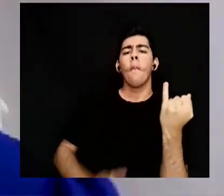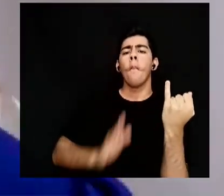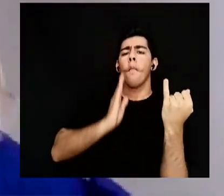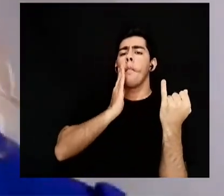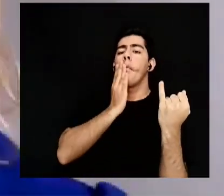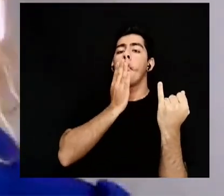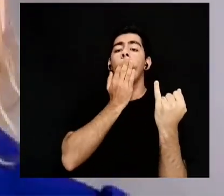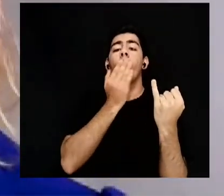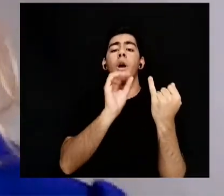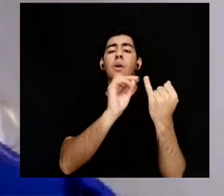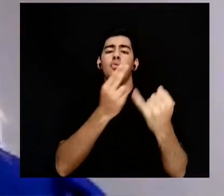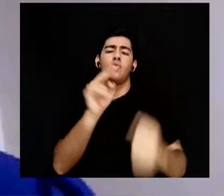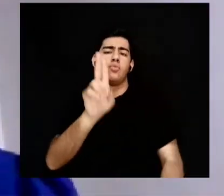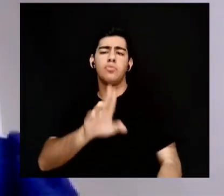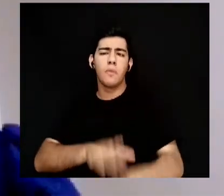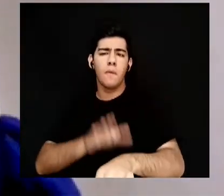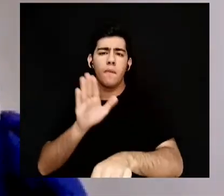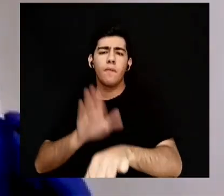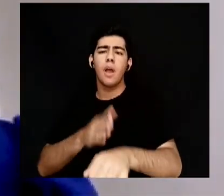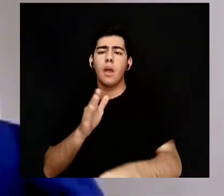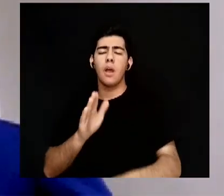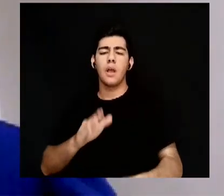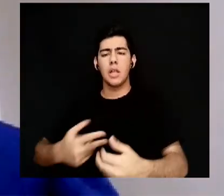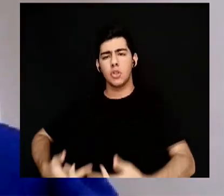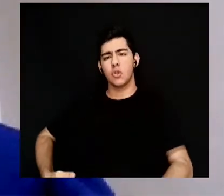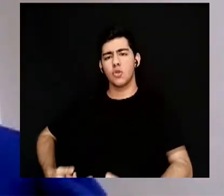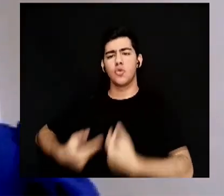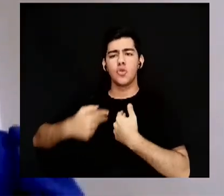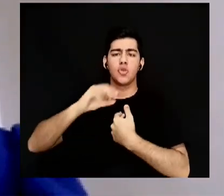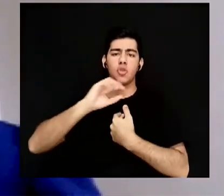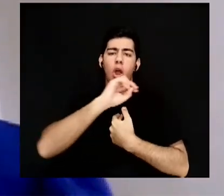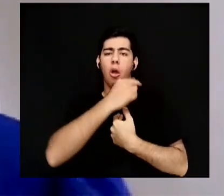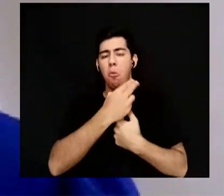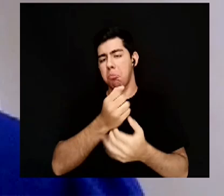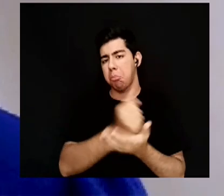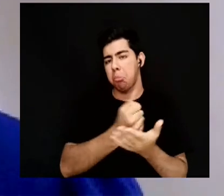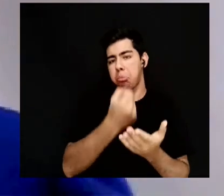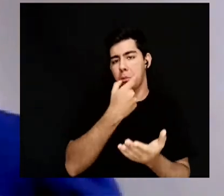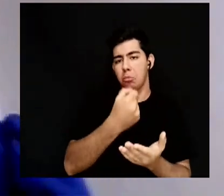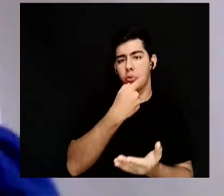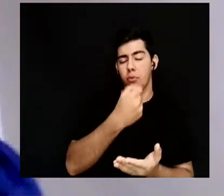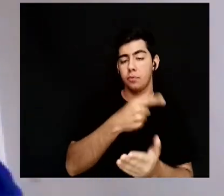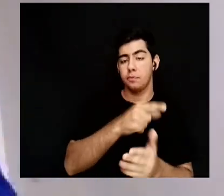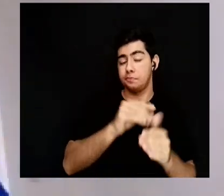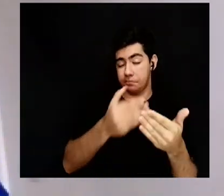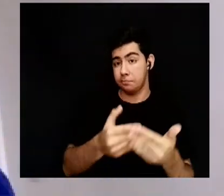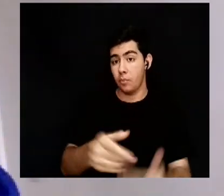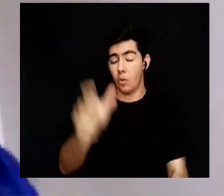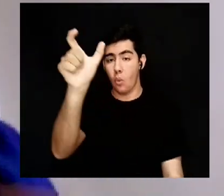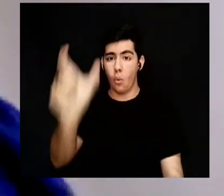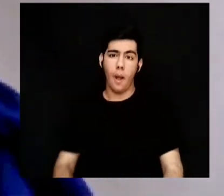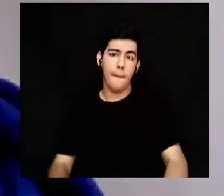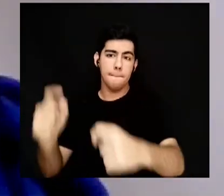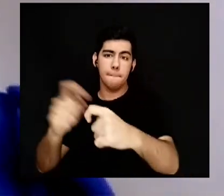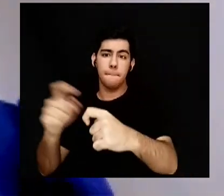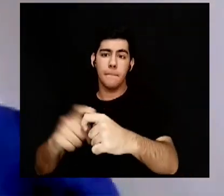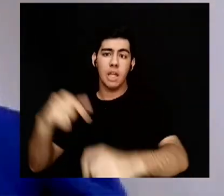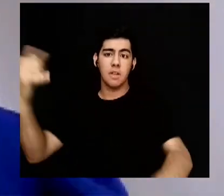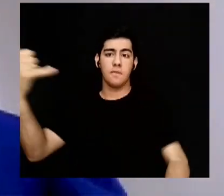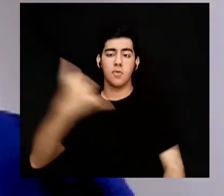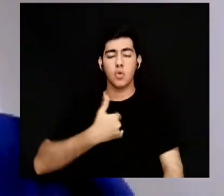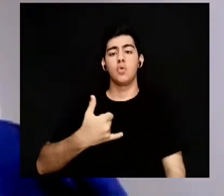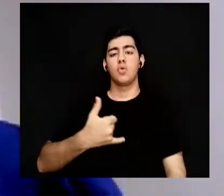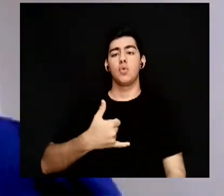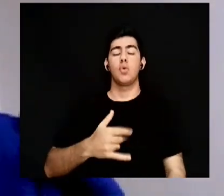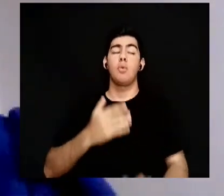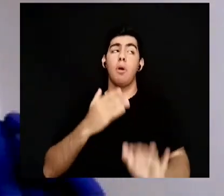ou tratamento medicamentoso. E aí, o médico, né, resolveu, falou, não, ó, agora a gente vai tirar esse tratamento